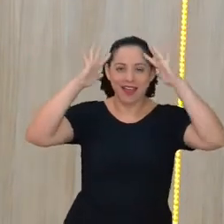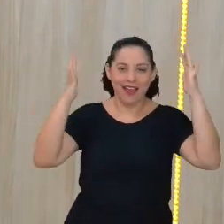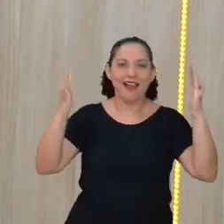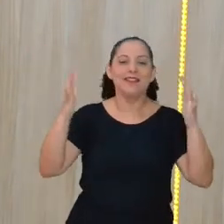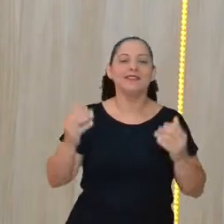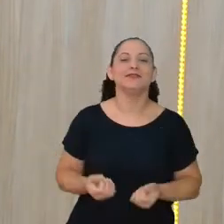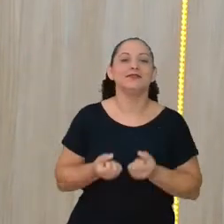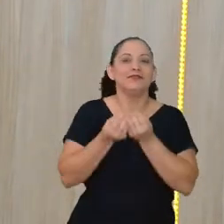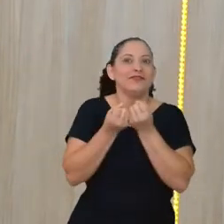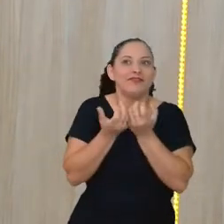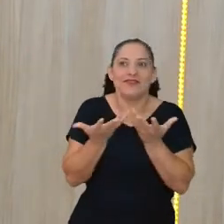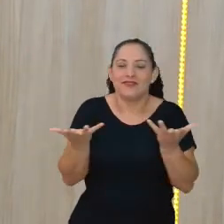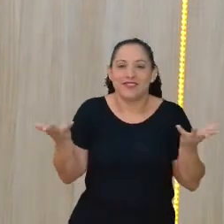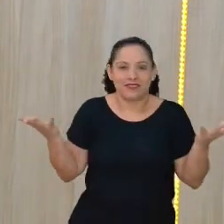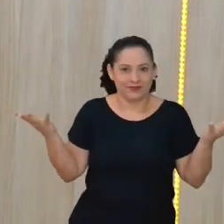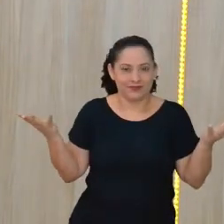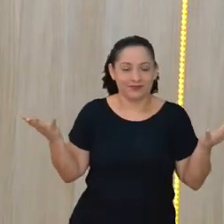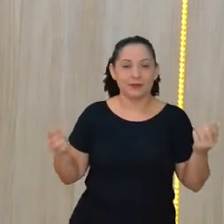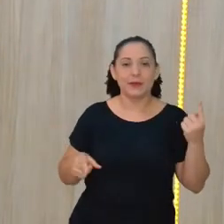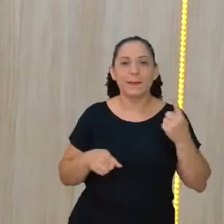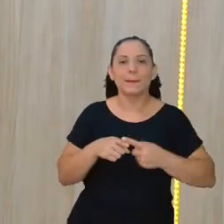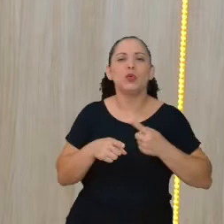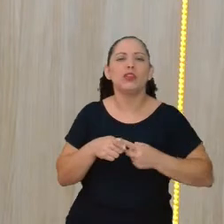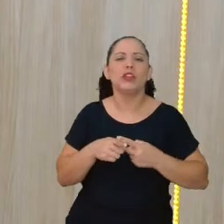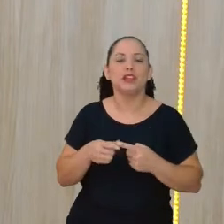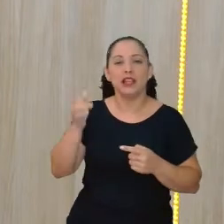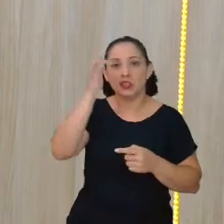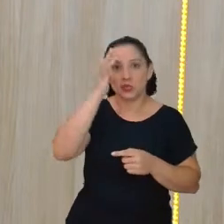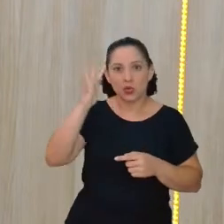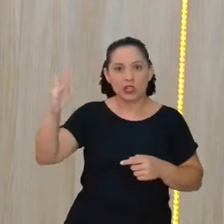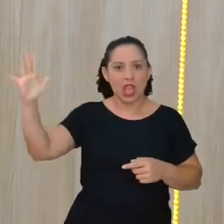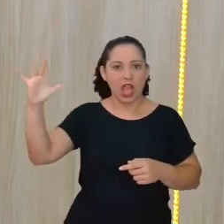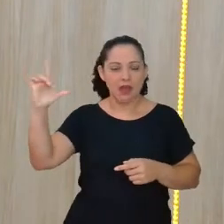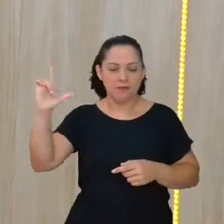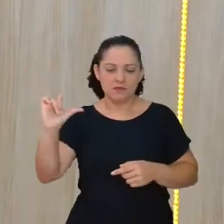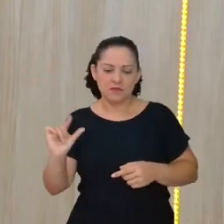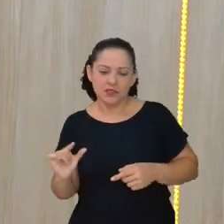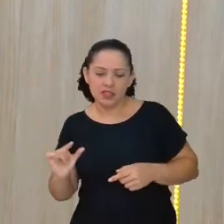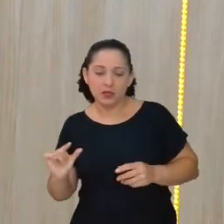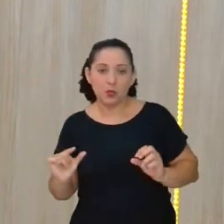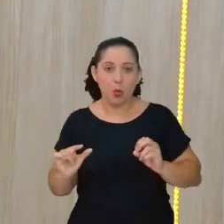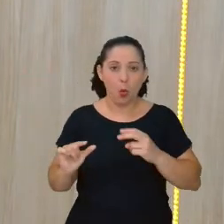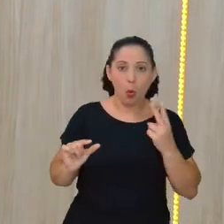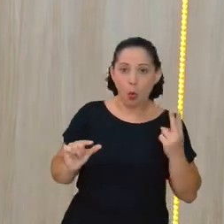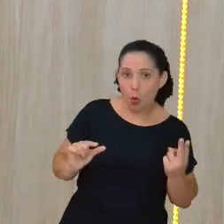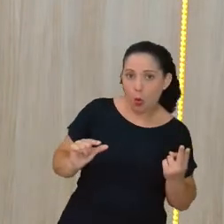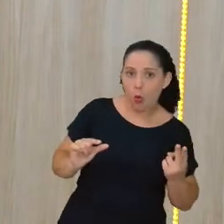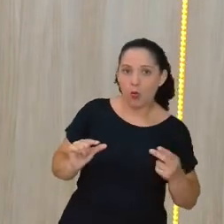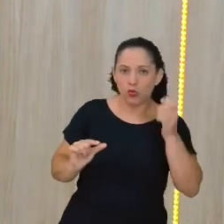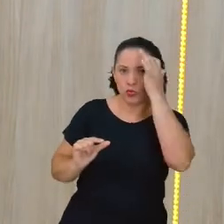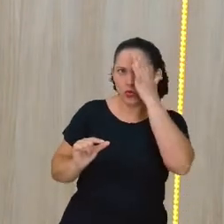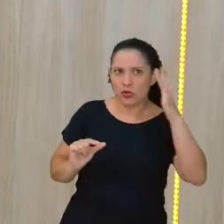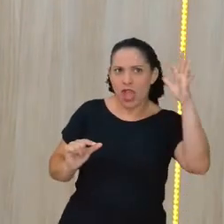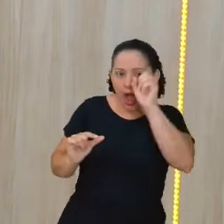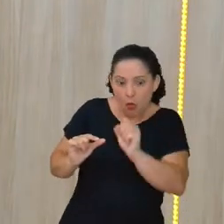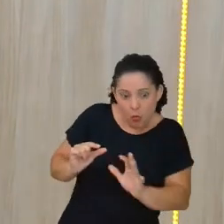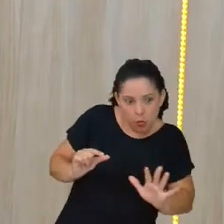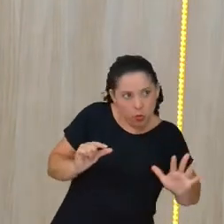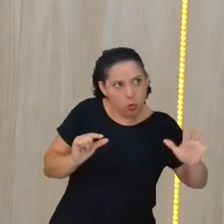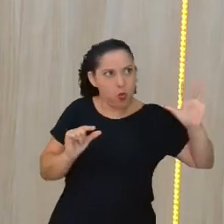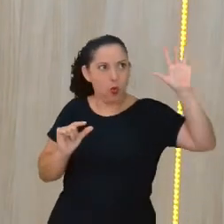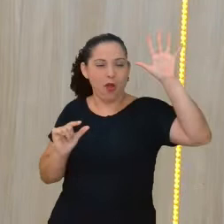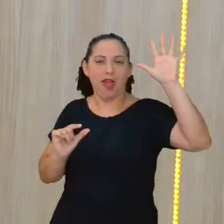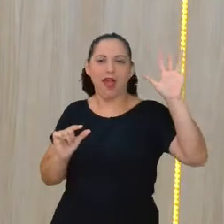sonhar alto mesmo. Porque sonhar alto e sonhar com alguma coisa pequena é a mesma coisa, é sonhar. Então, por que não sonhar